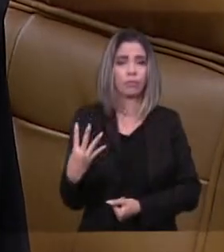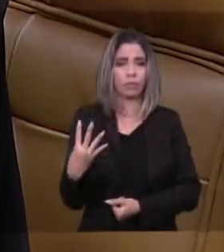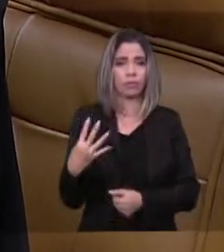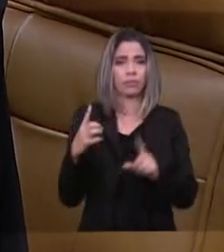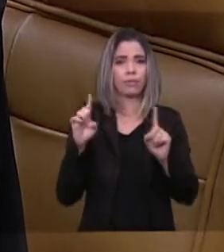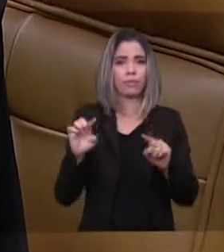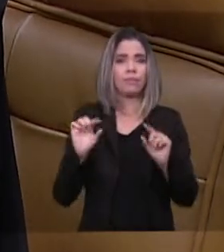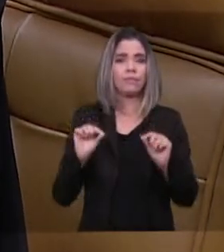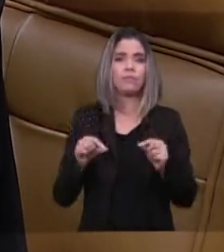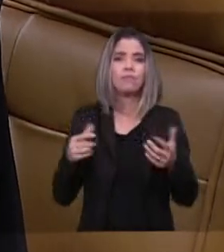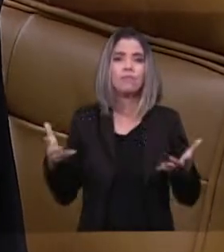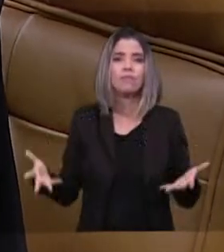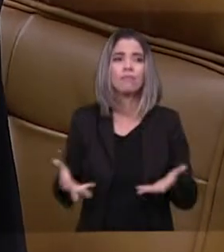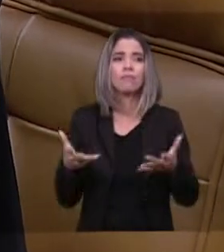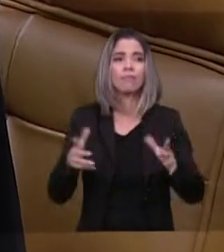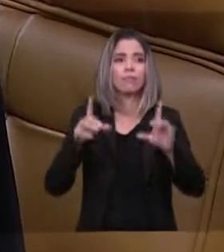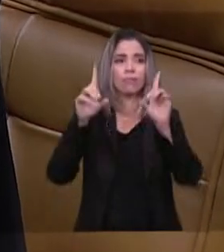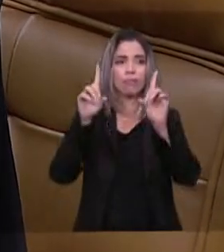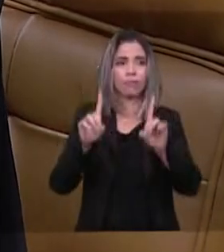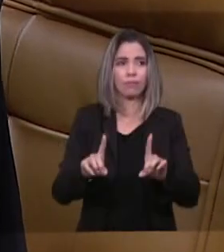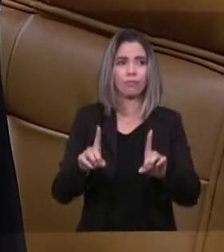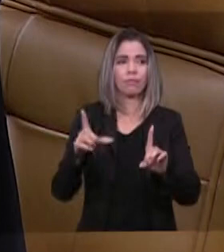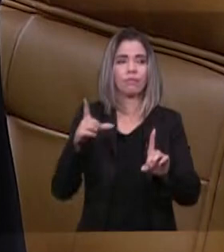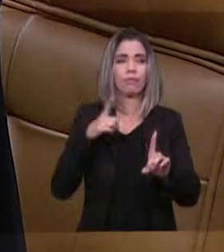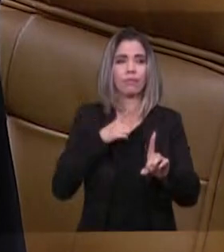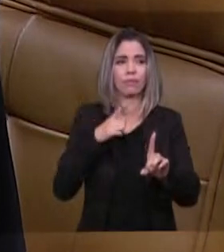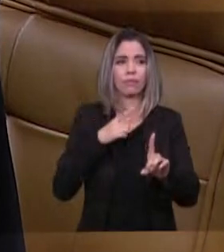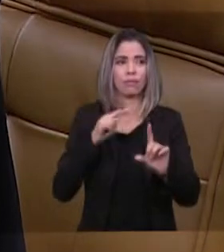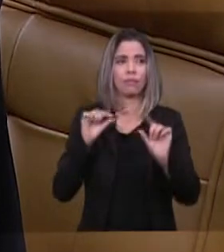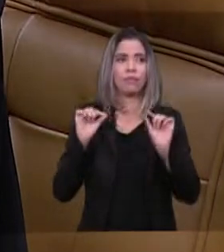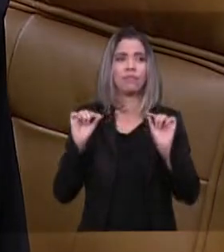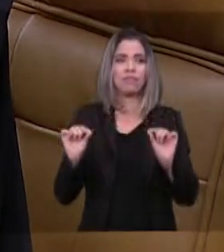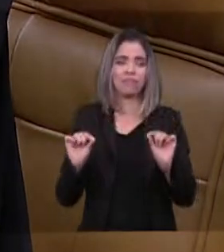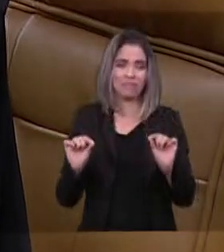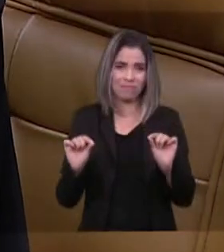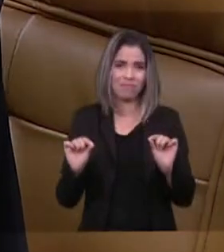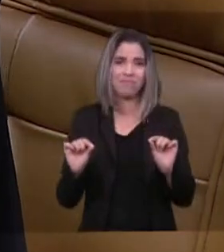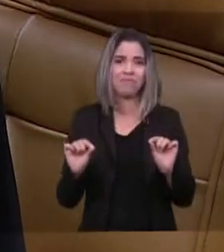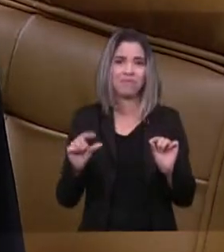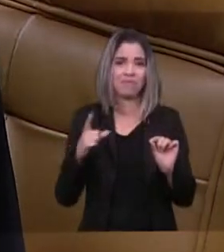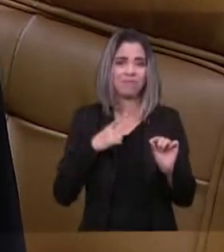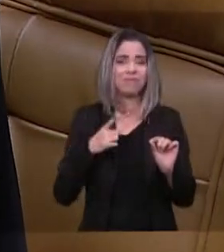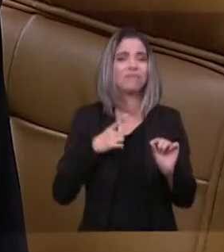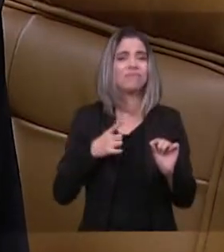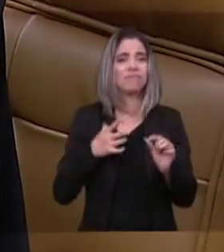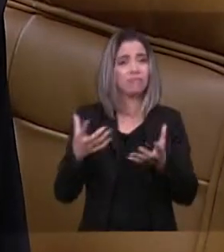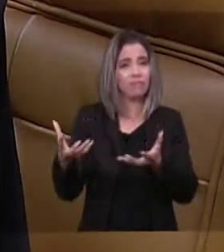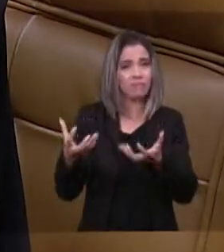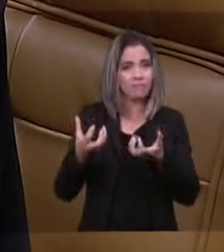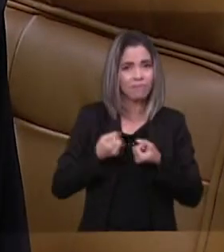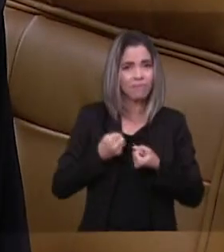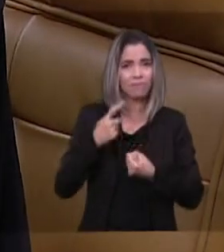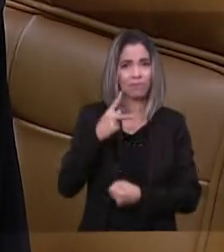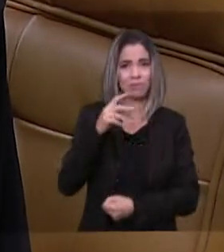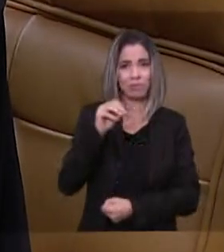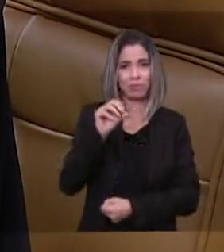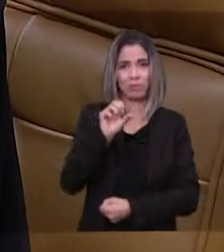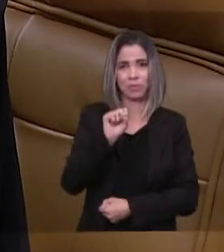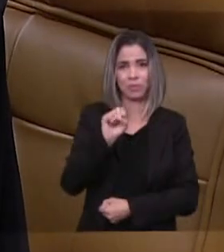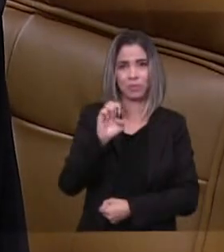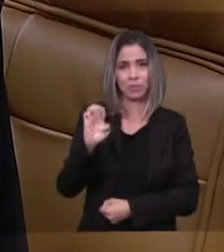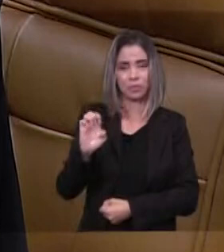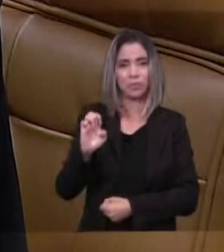qual positivou o direito originário das comunidades indígenas à posse das terras. Então, na Constituição